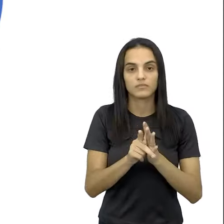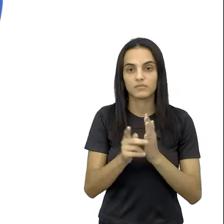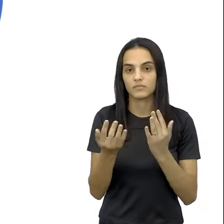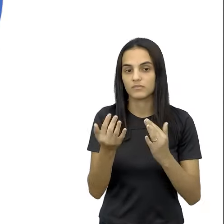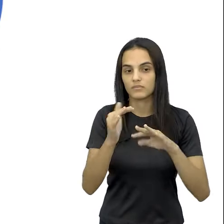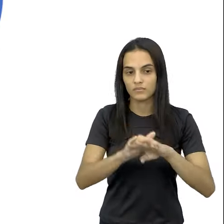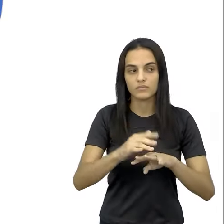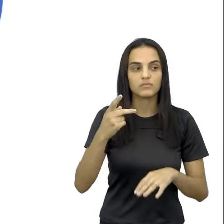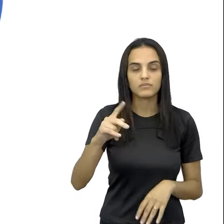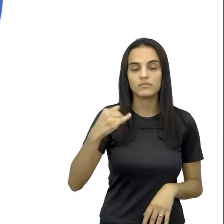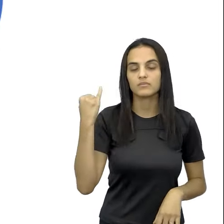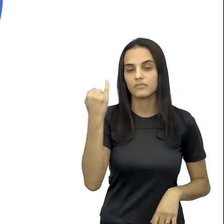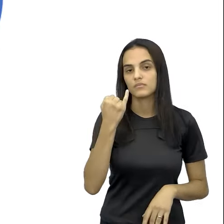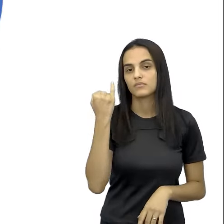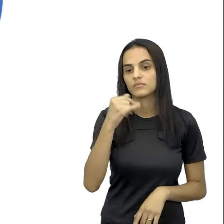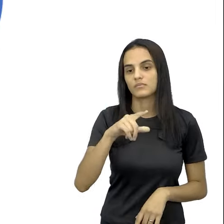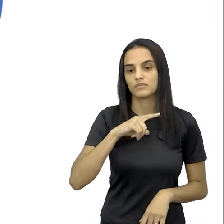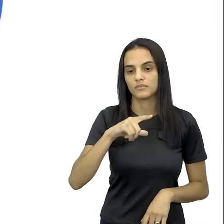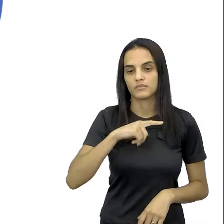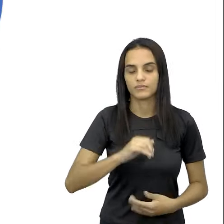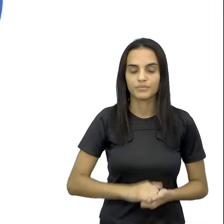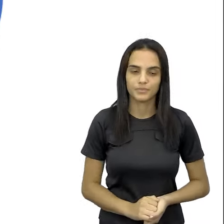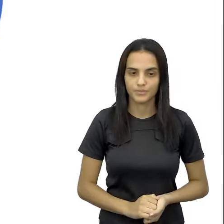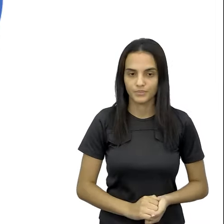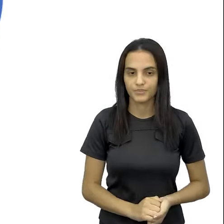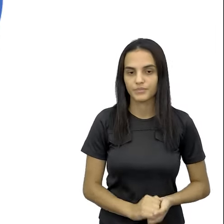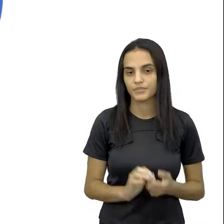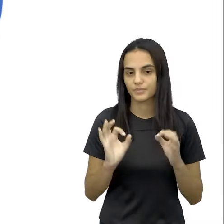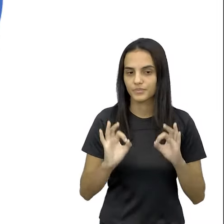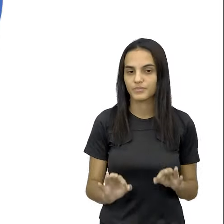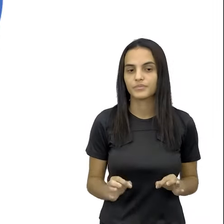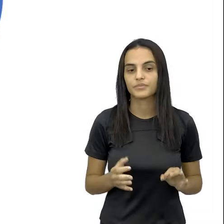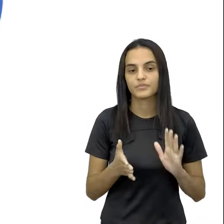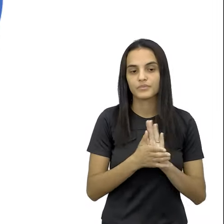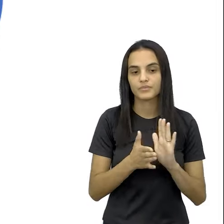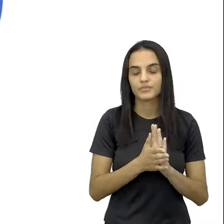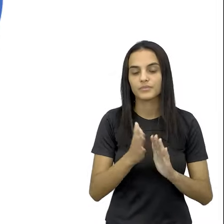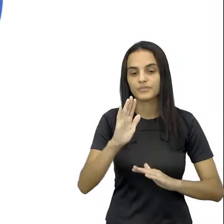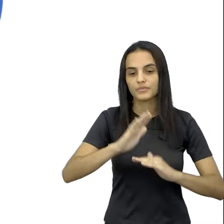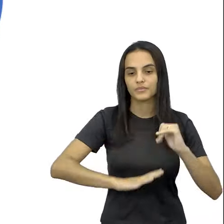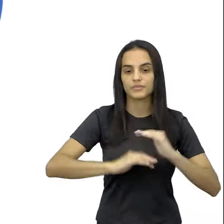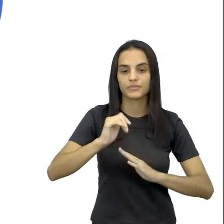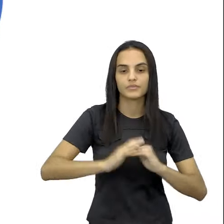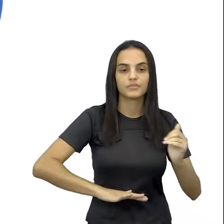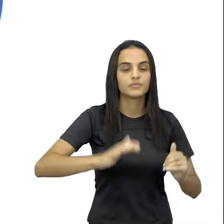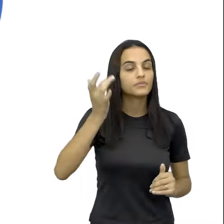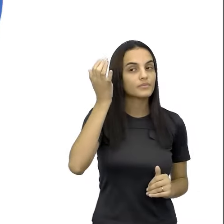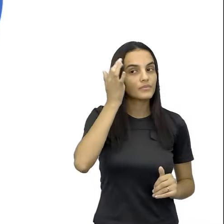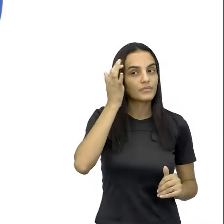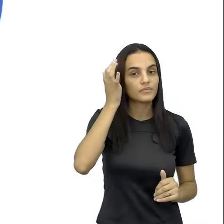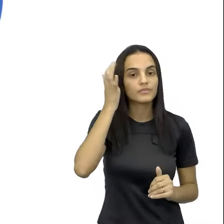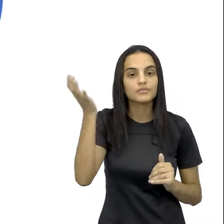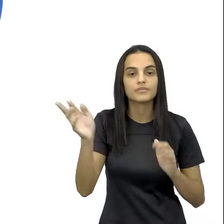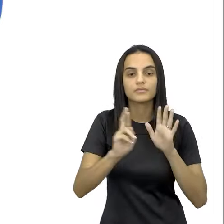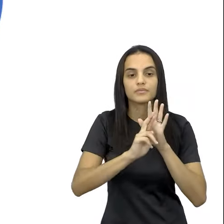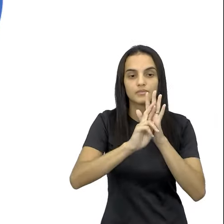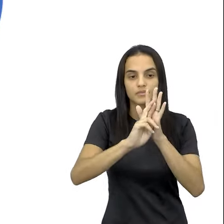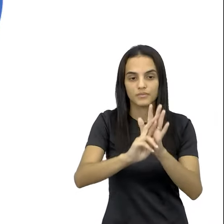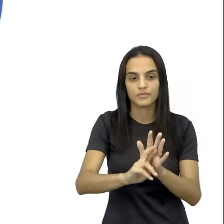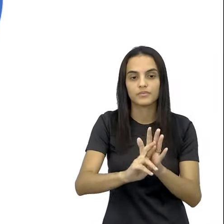do quanto que ele é importante. Tá? Então, definindo como as competências e habilidades de raciocinar,